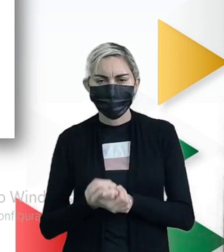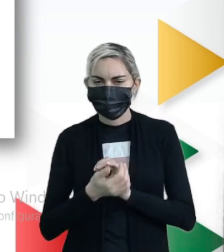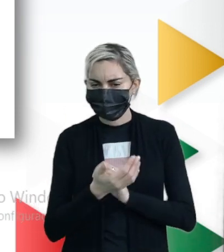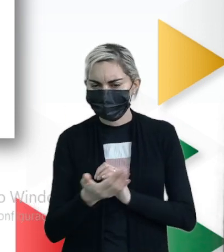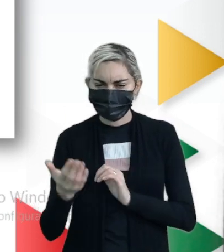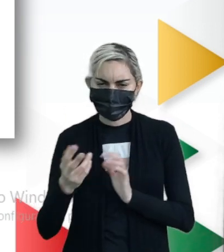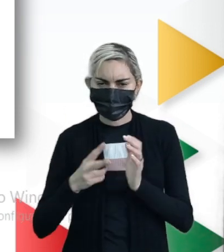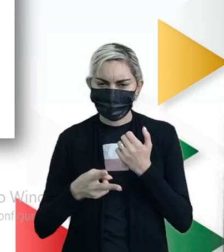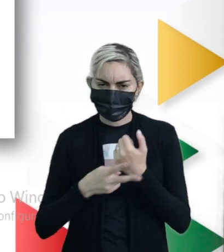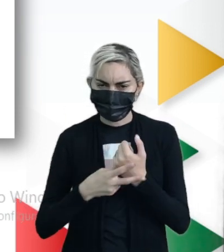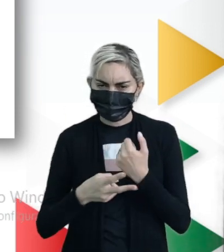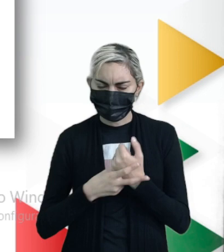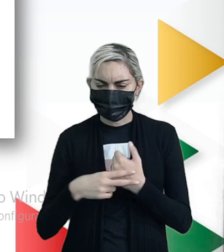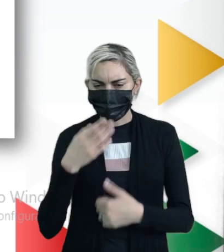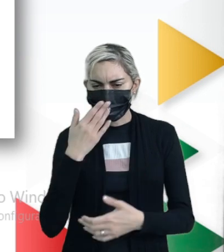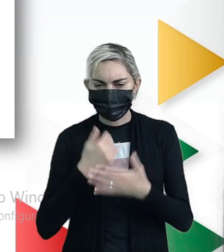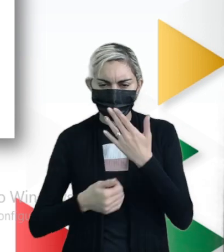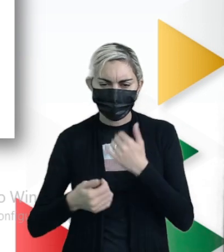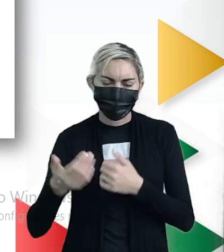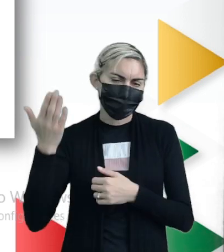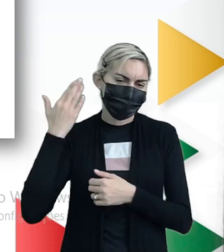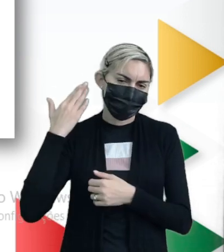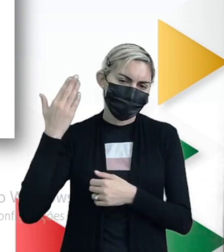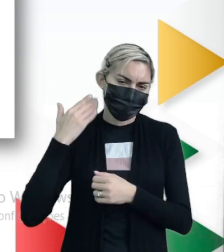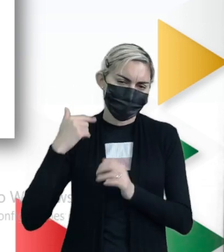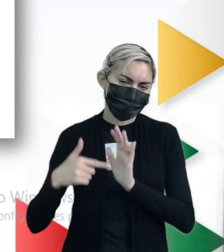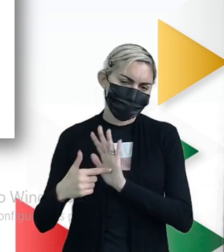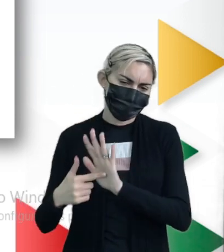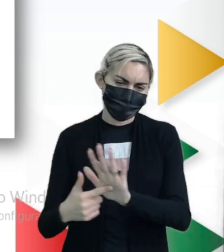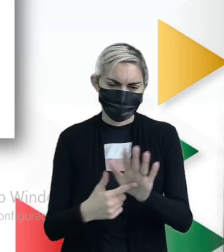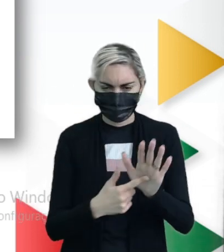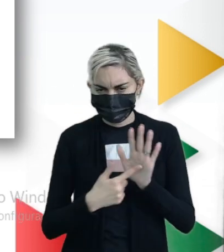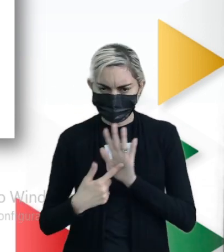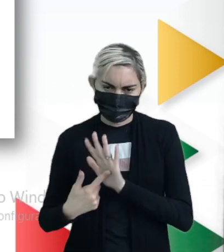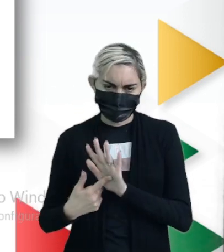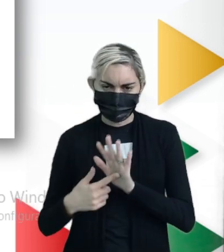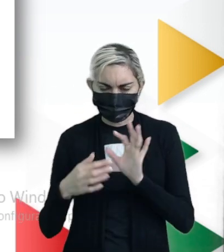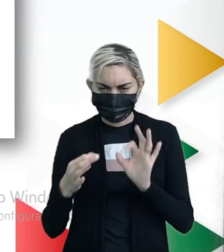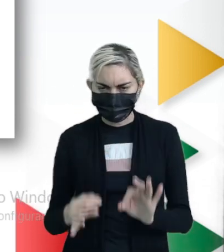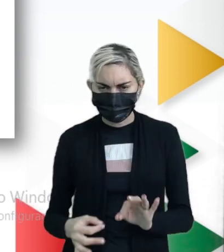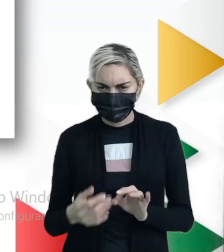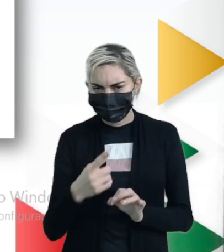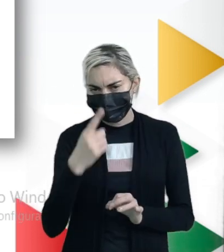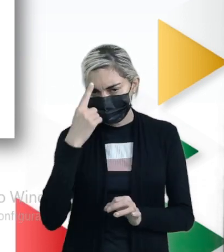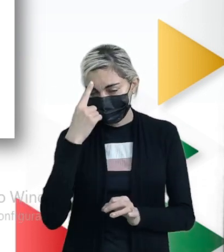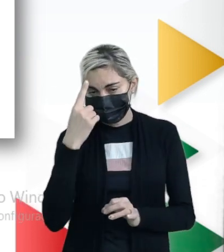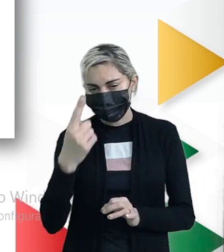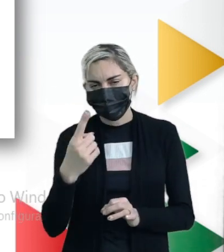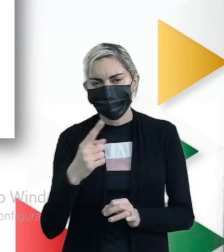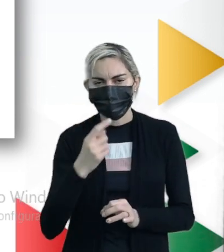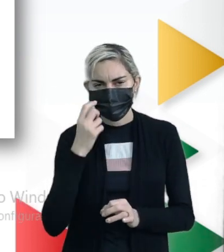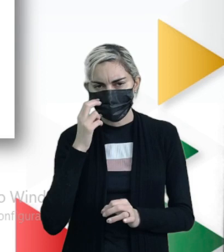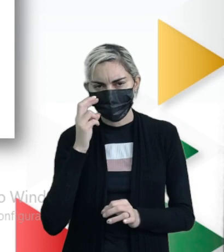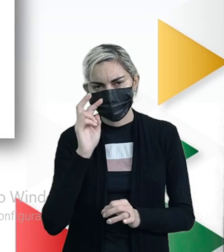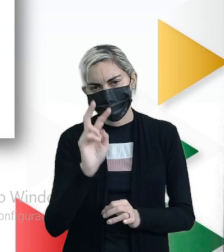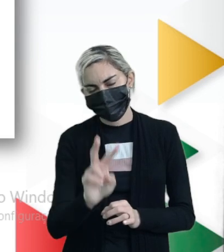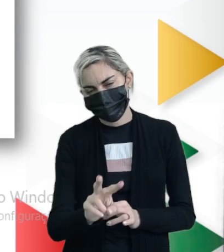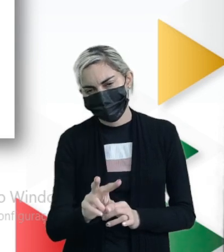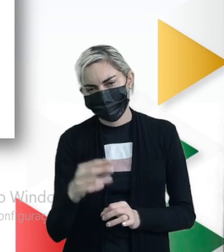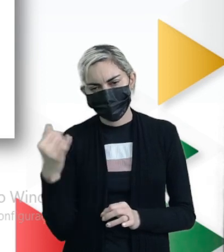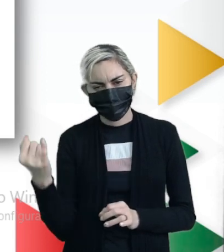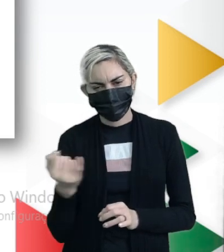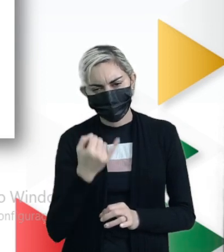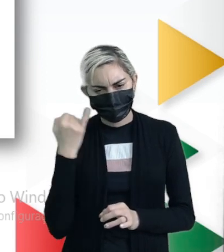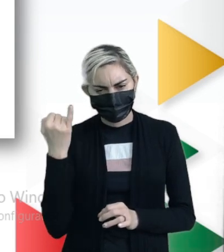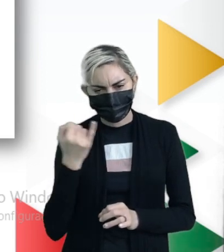Esse verbo comer no passado está apontando, certo, para essa ideia. Então, olha só a